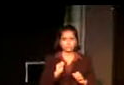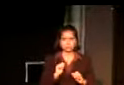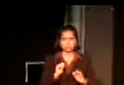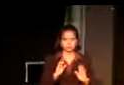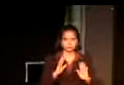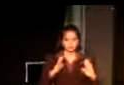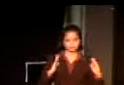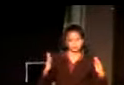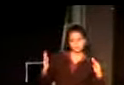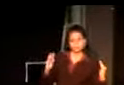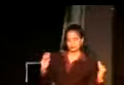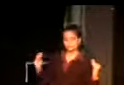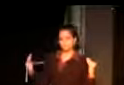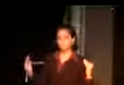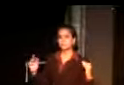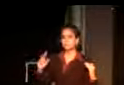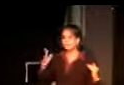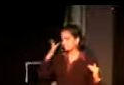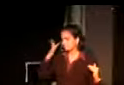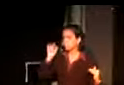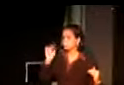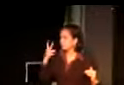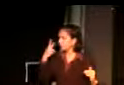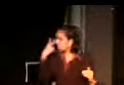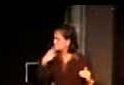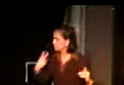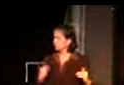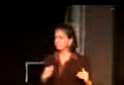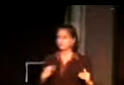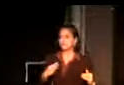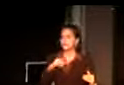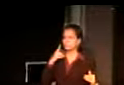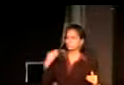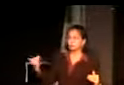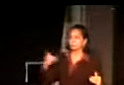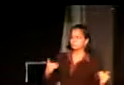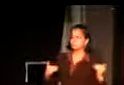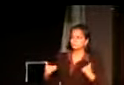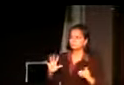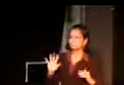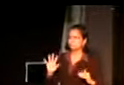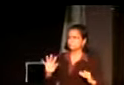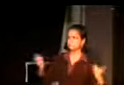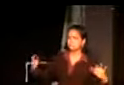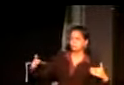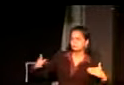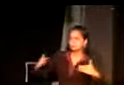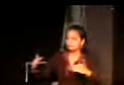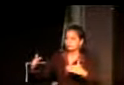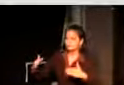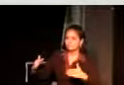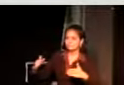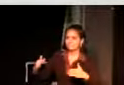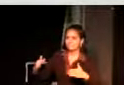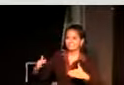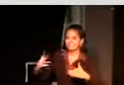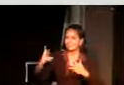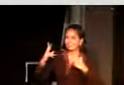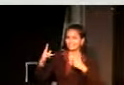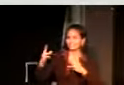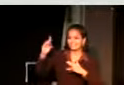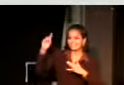está lá para ser vista e admirada e não é assim que muitos de nós nos aproximamos de